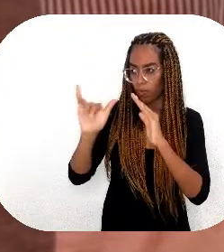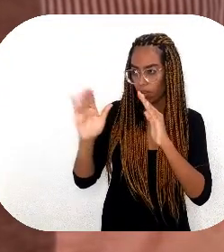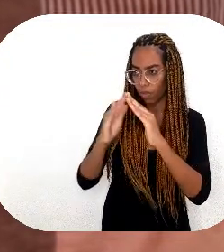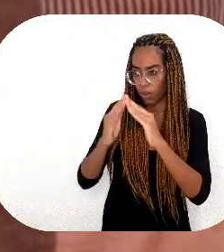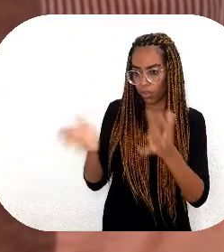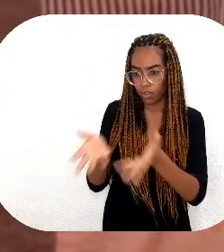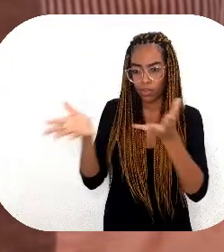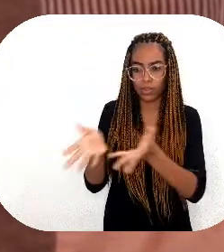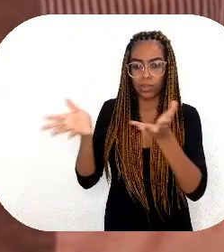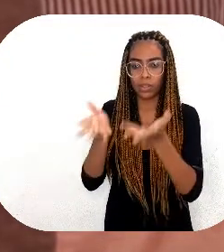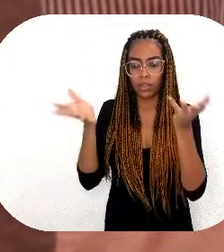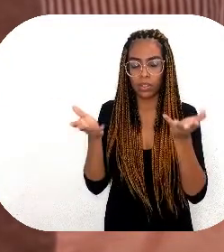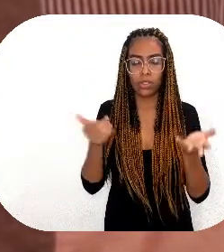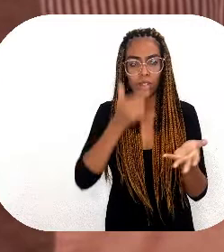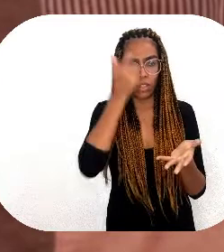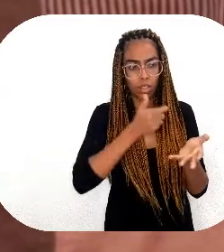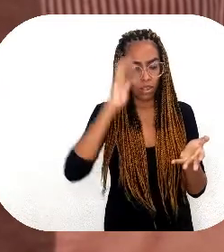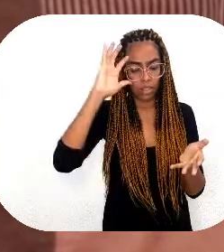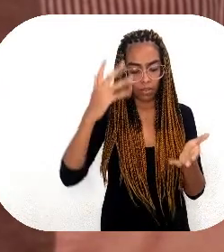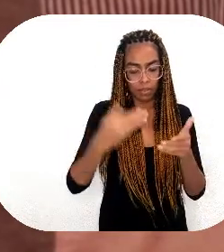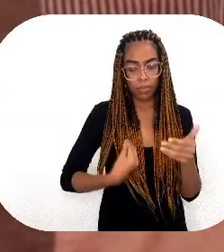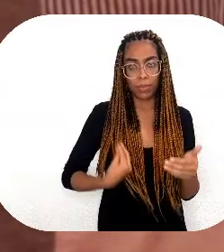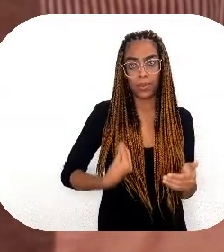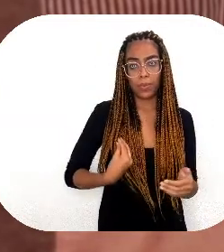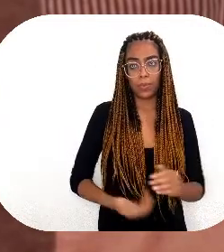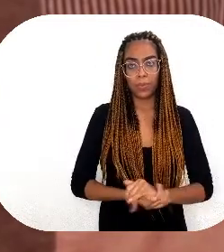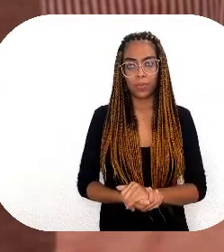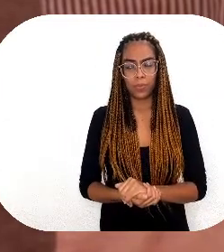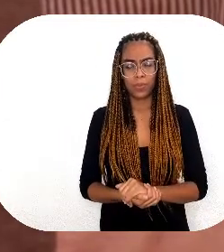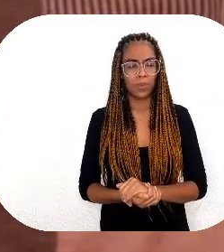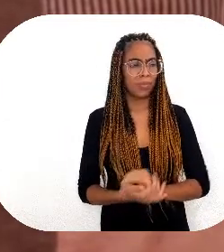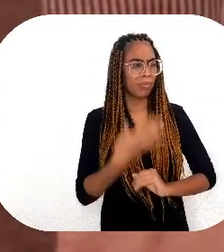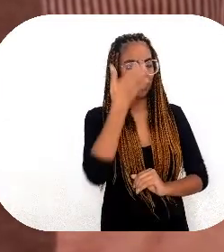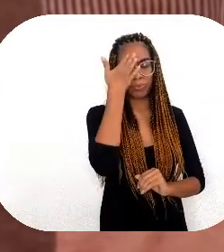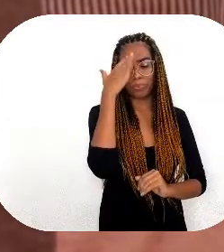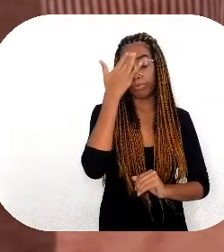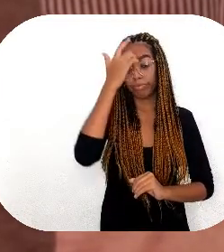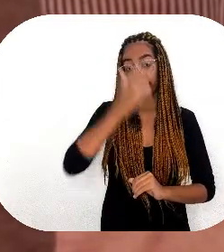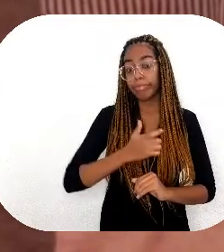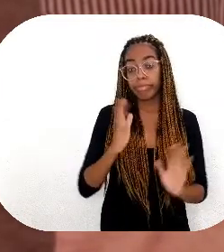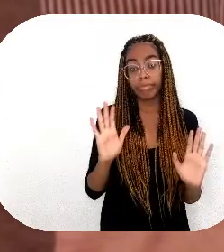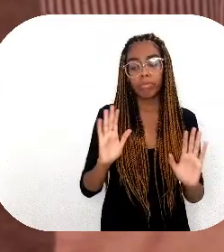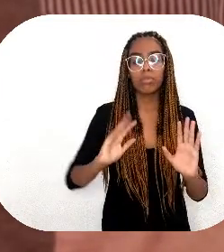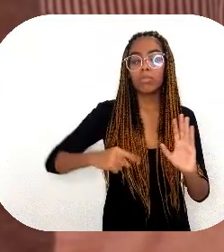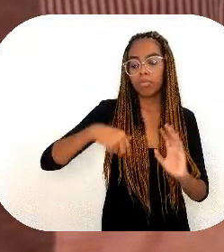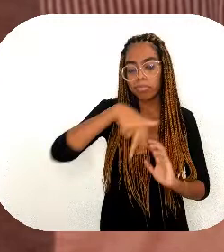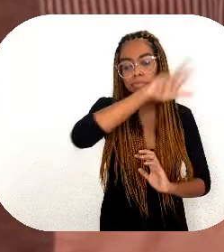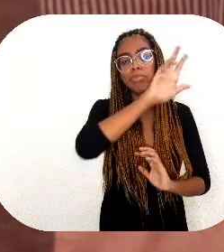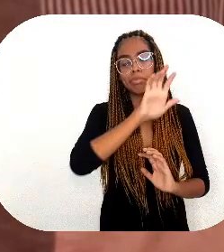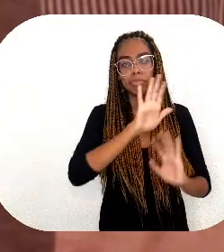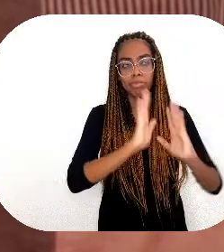menino, vai para casa, vai, que eu tenho mais o que fazer. Vá, vá, vá, vá, vá, vá. Expulsou o menino que, sem entender